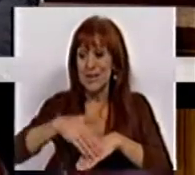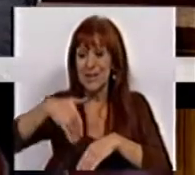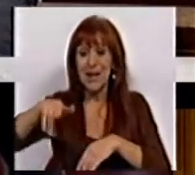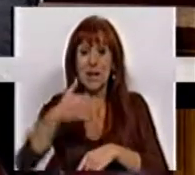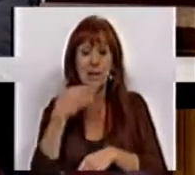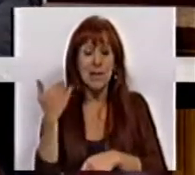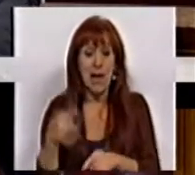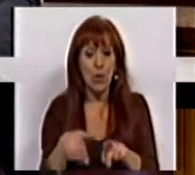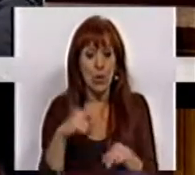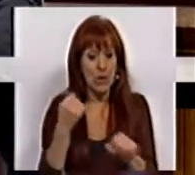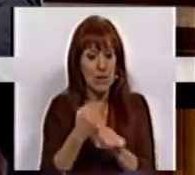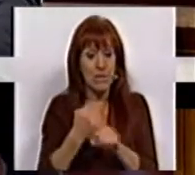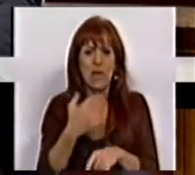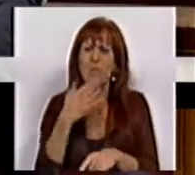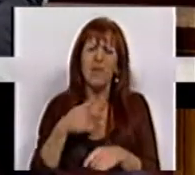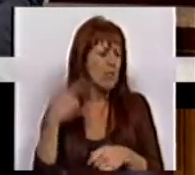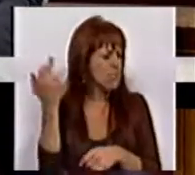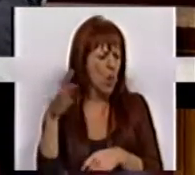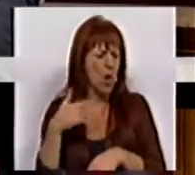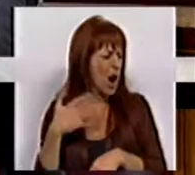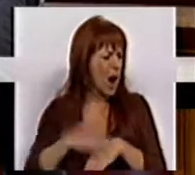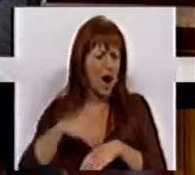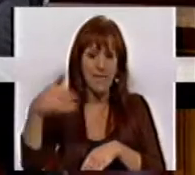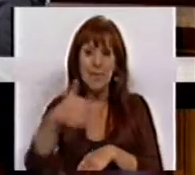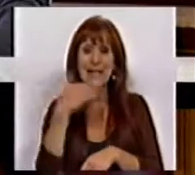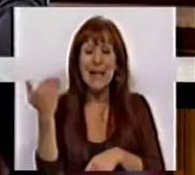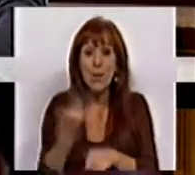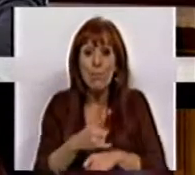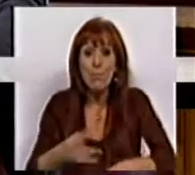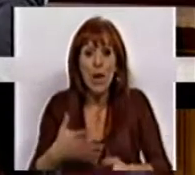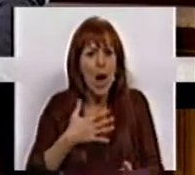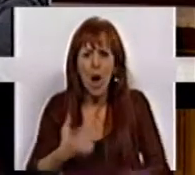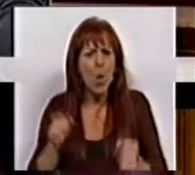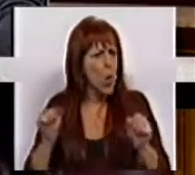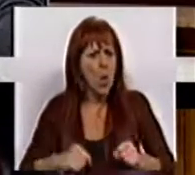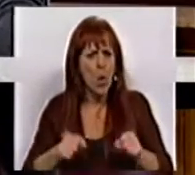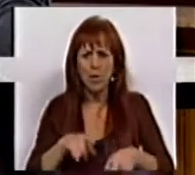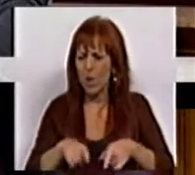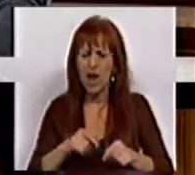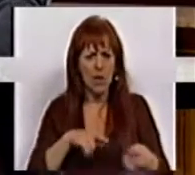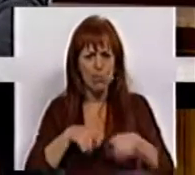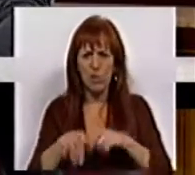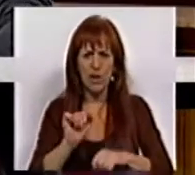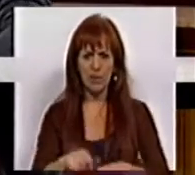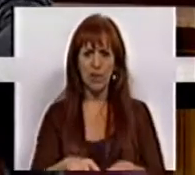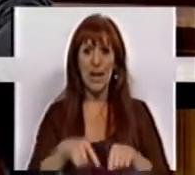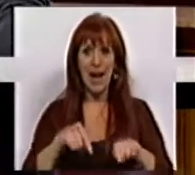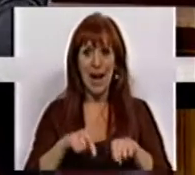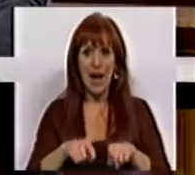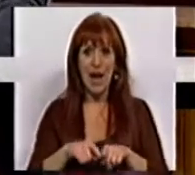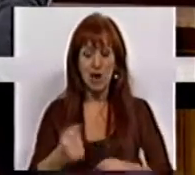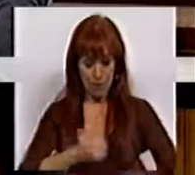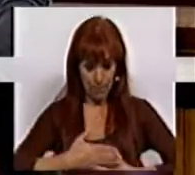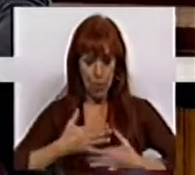saíram precocemente, que pediram a aposentação precocemente porque não concordam com esta política e esses